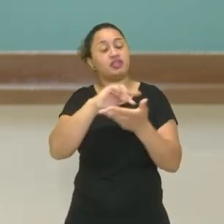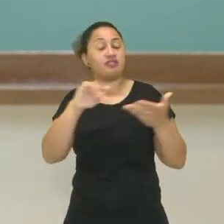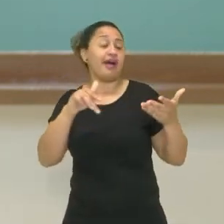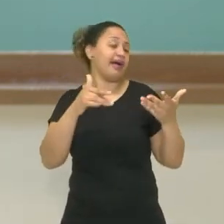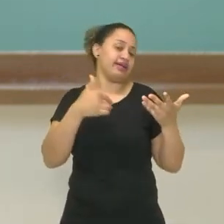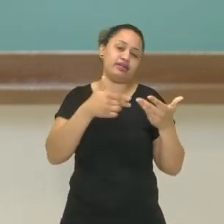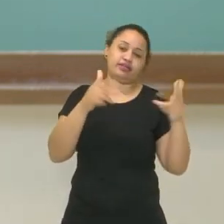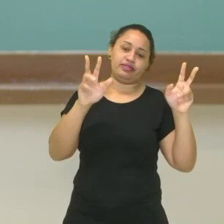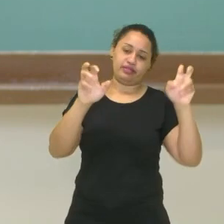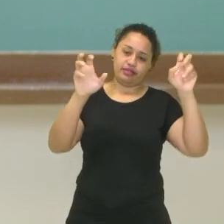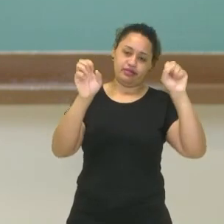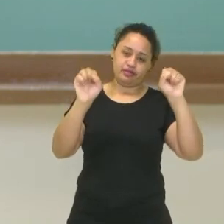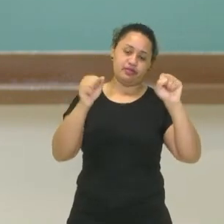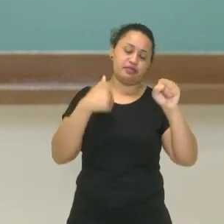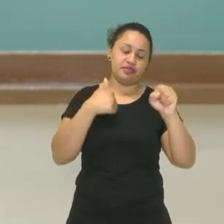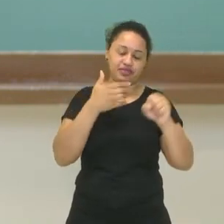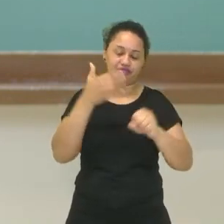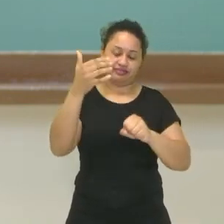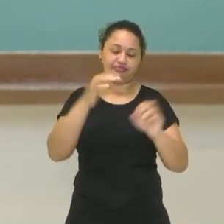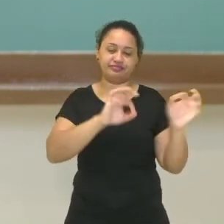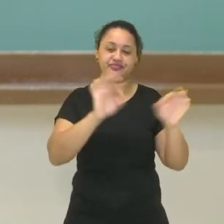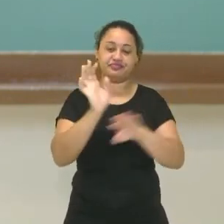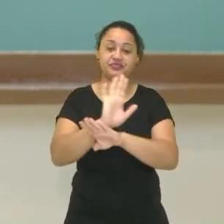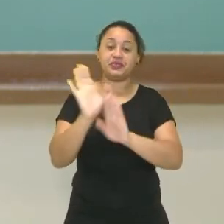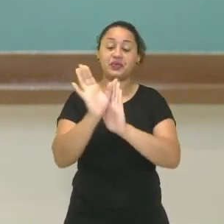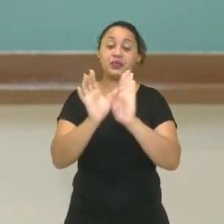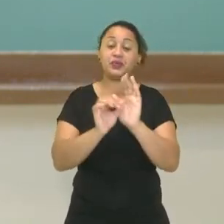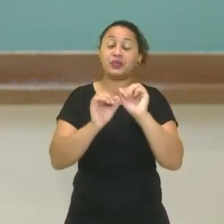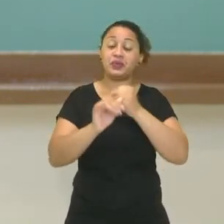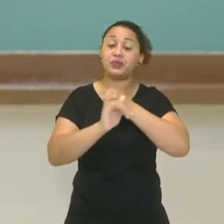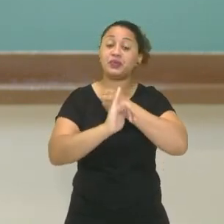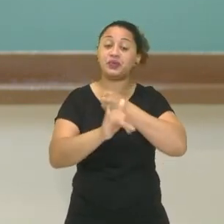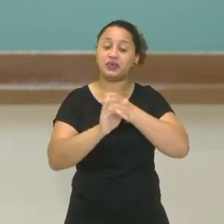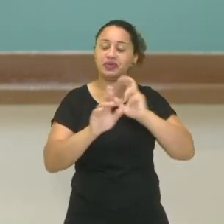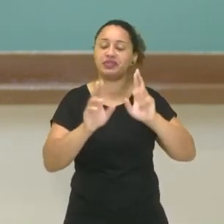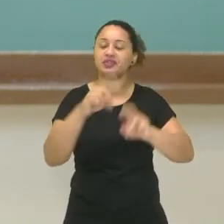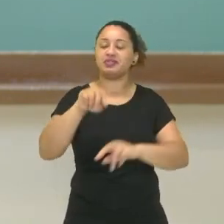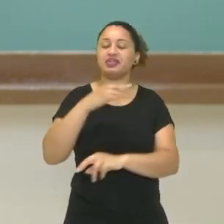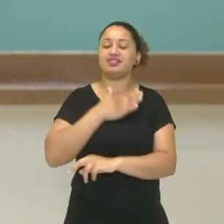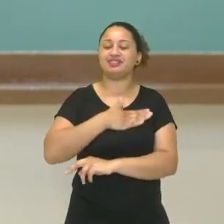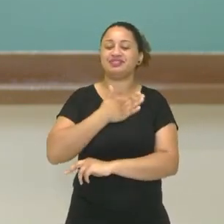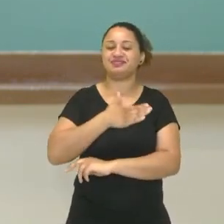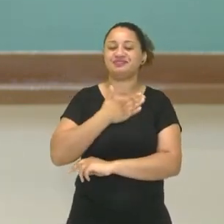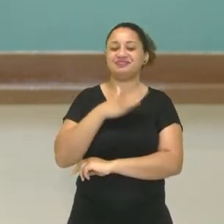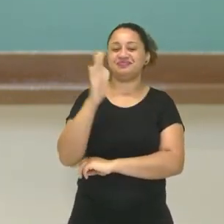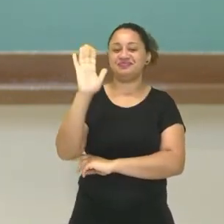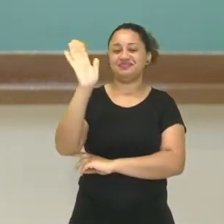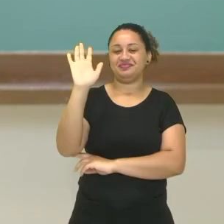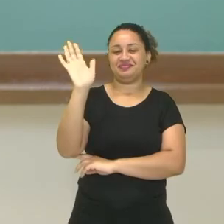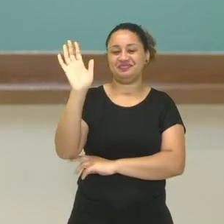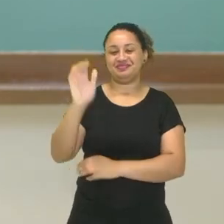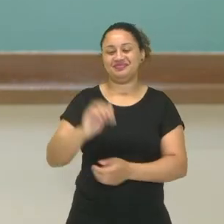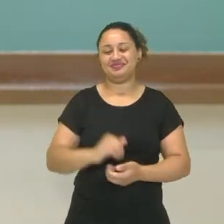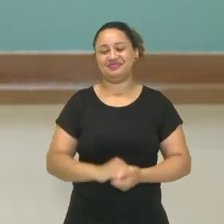inspirações. Neste vídeo, falamos sobre crônica. Espero que vocês tenham gostado e até